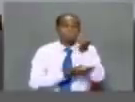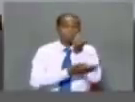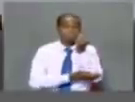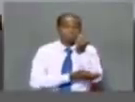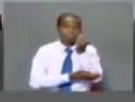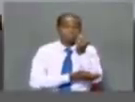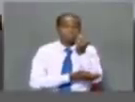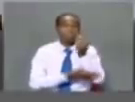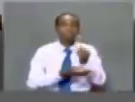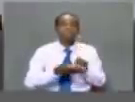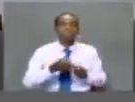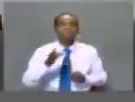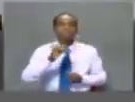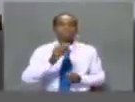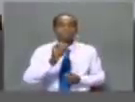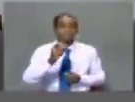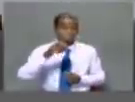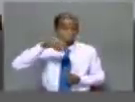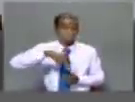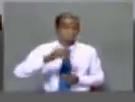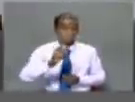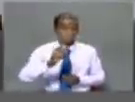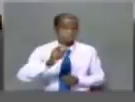anos um aeroporto moderníssimo,